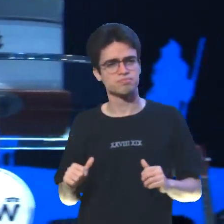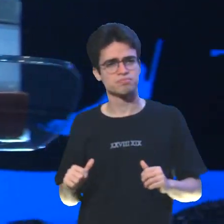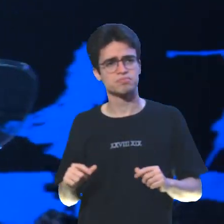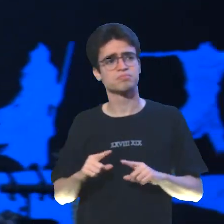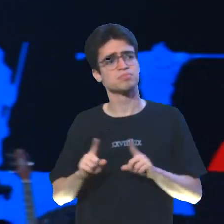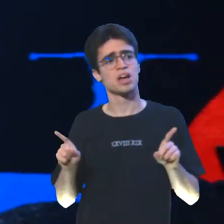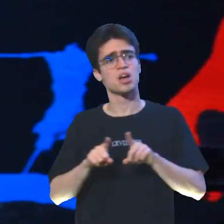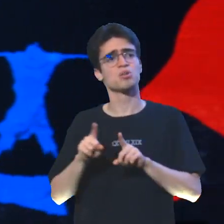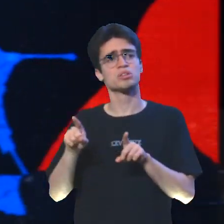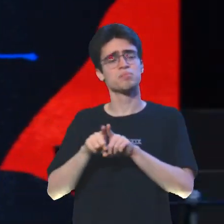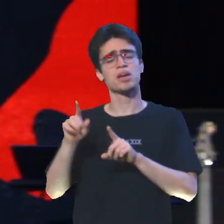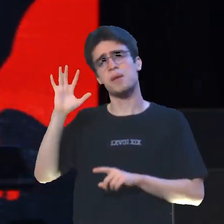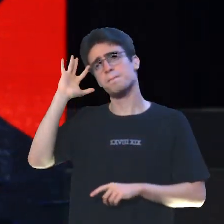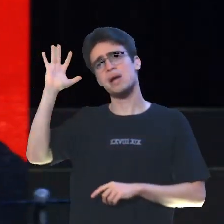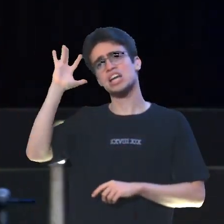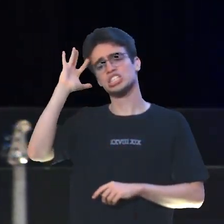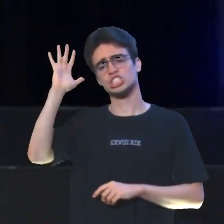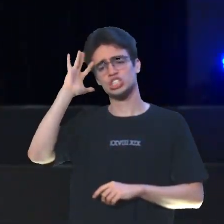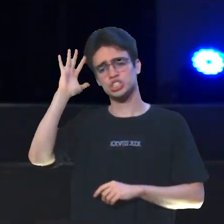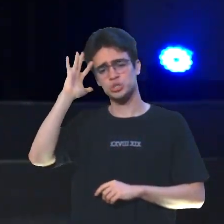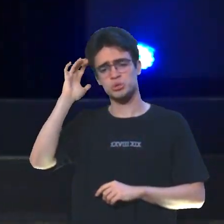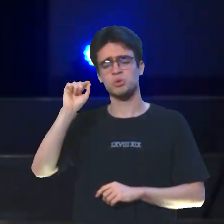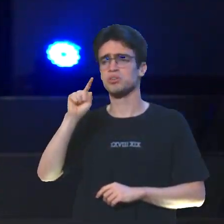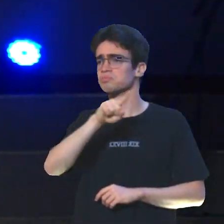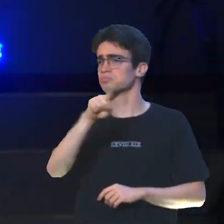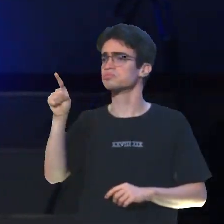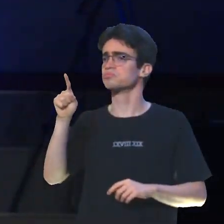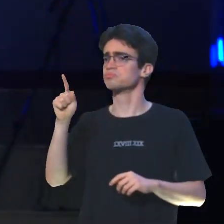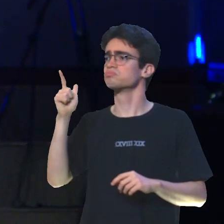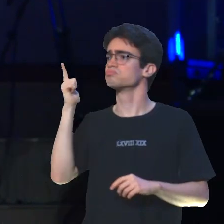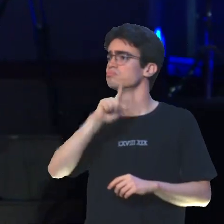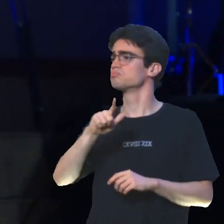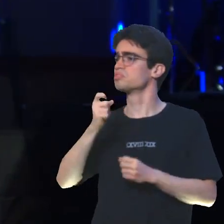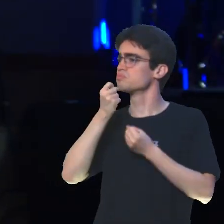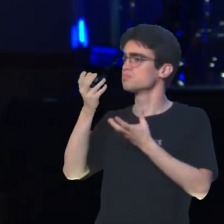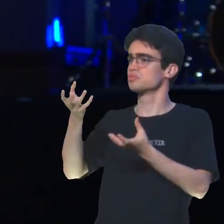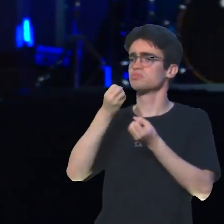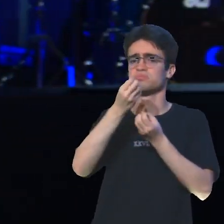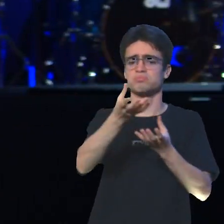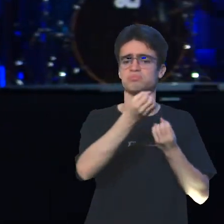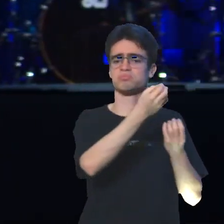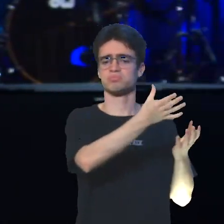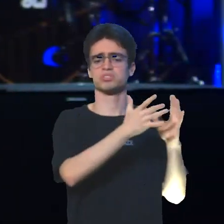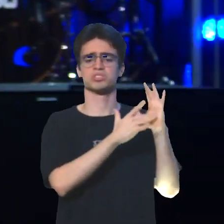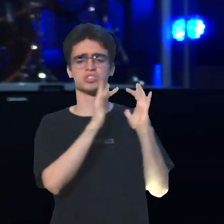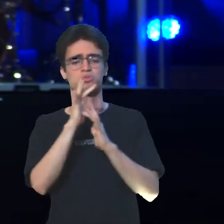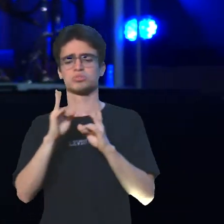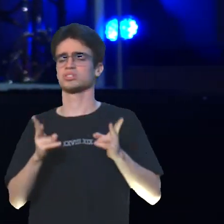Eu imagino que vocês falariam de Jesus a todo custo.